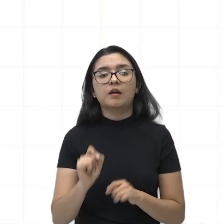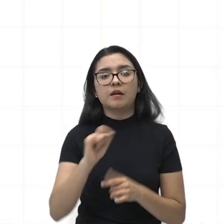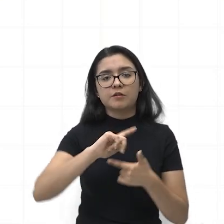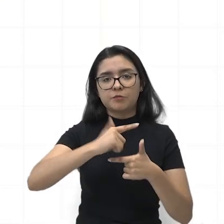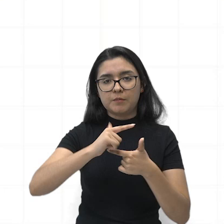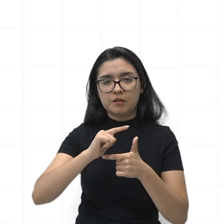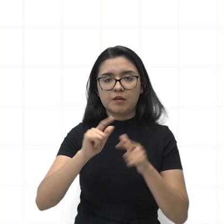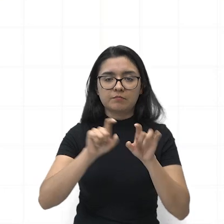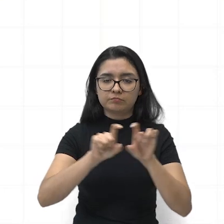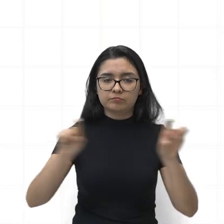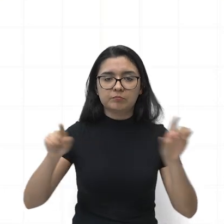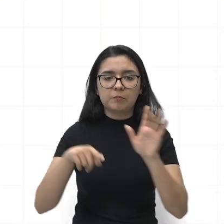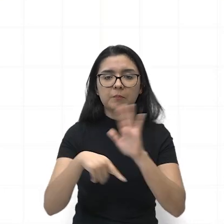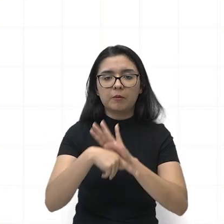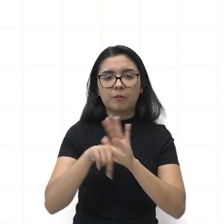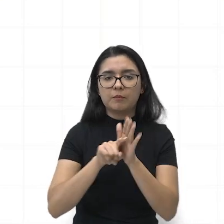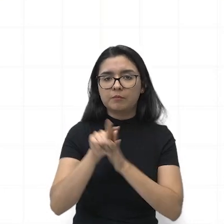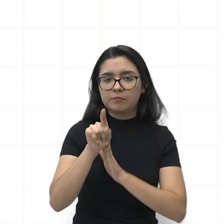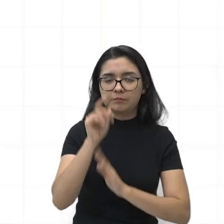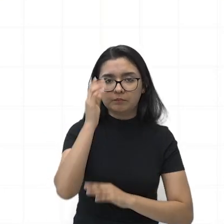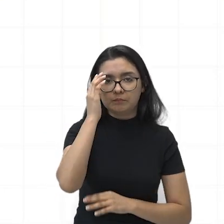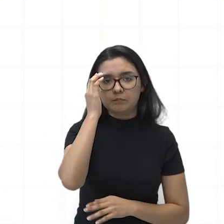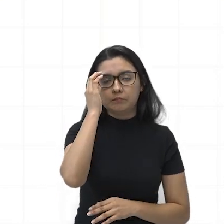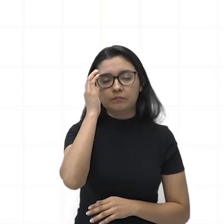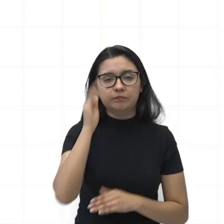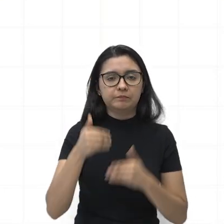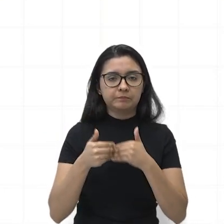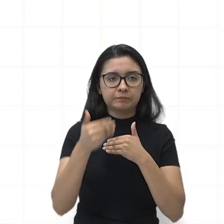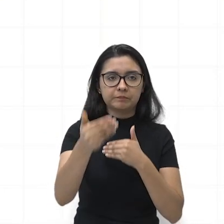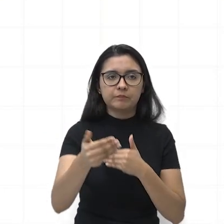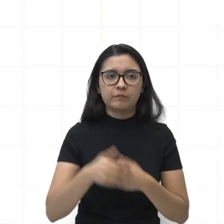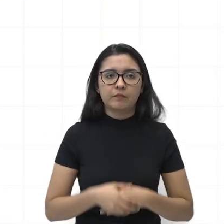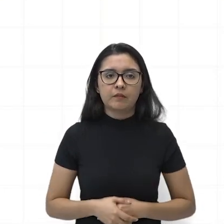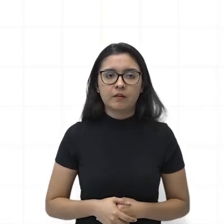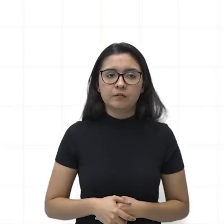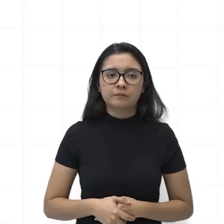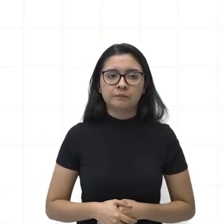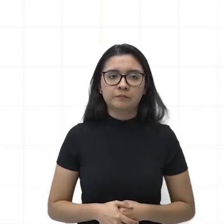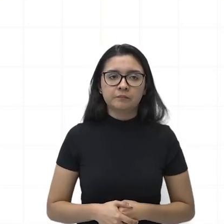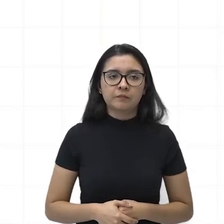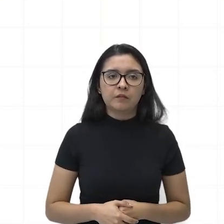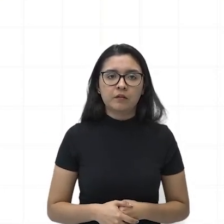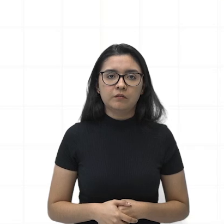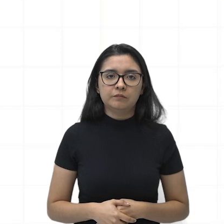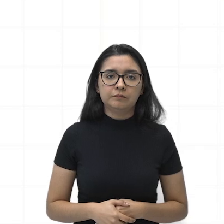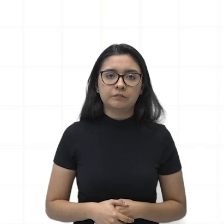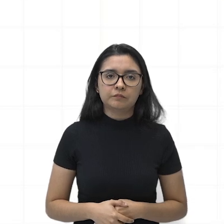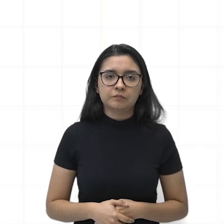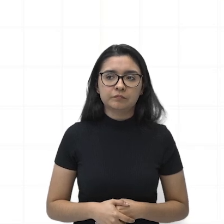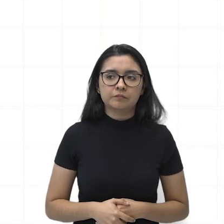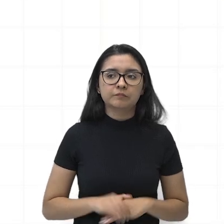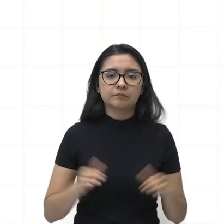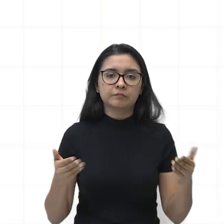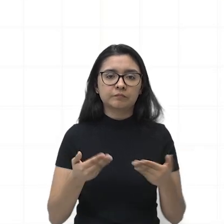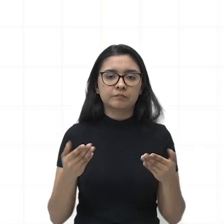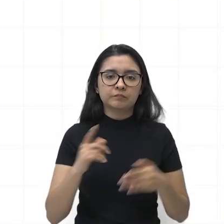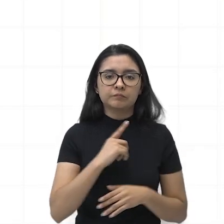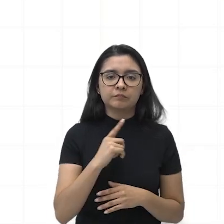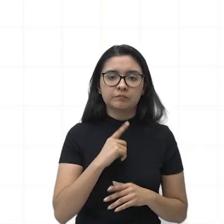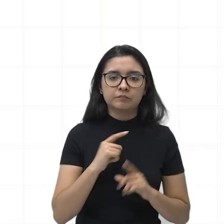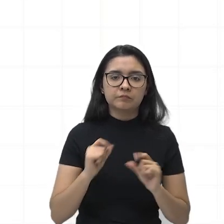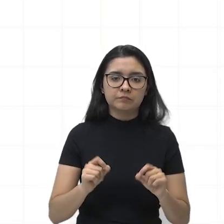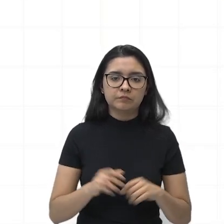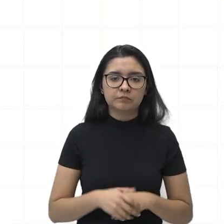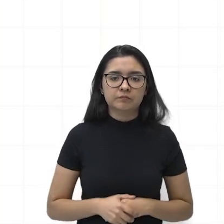geométrica da nossa questão. Beleza? Bom, vamos agora avançar um pouco. Vamos aqui. E agora nós temos aqui um outro